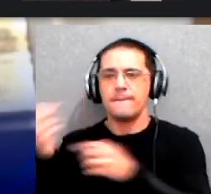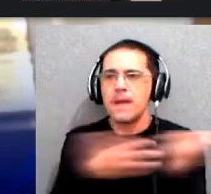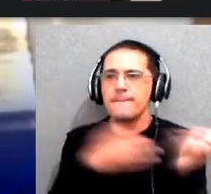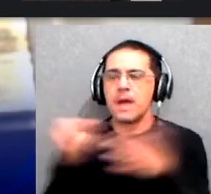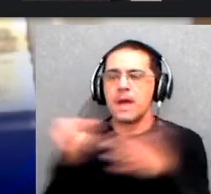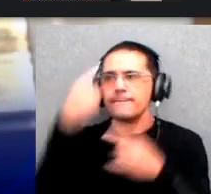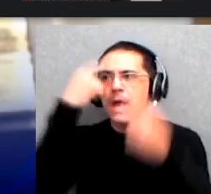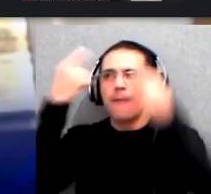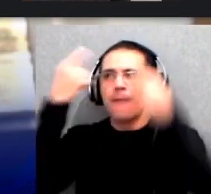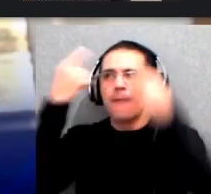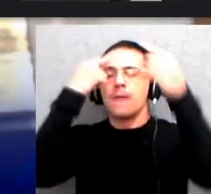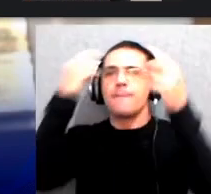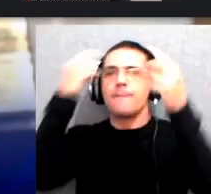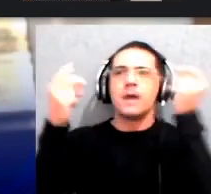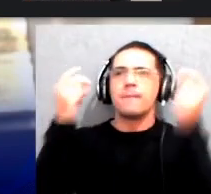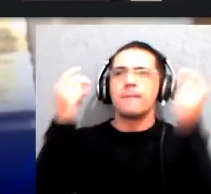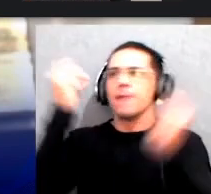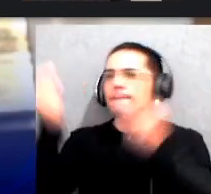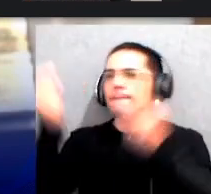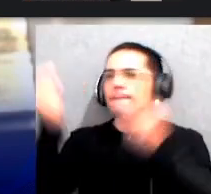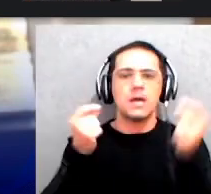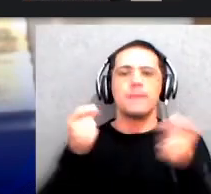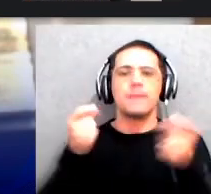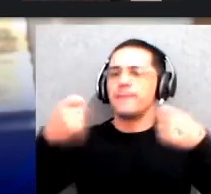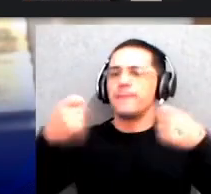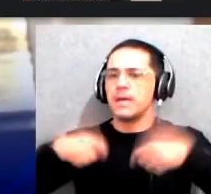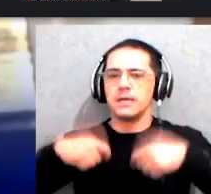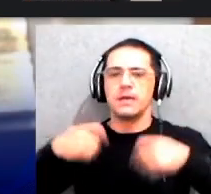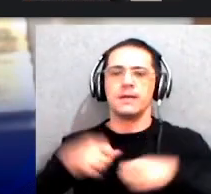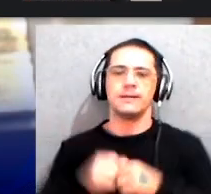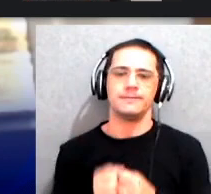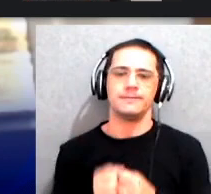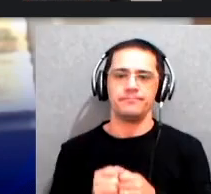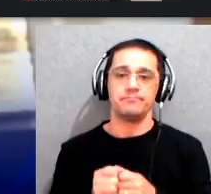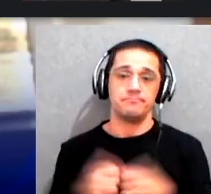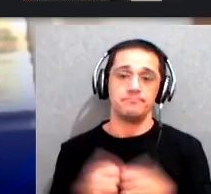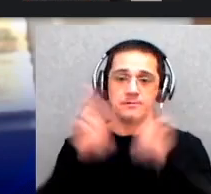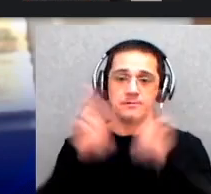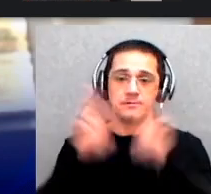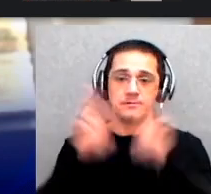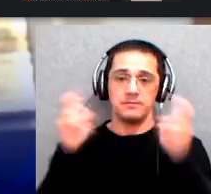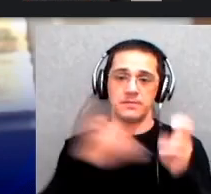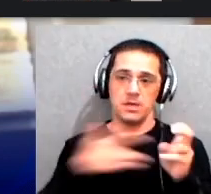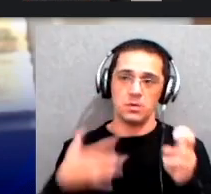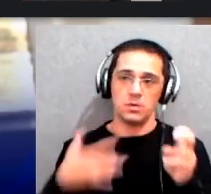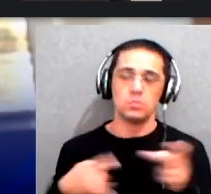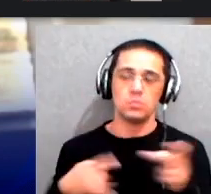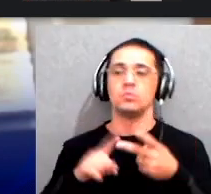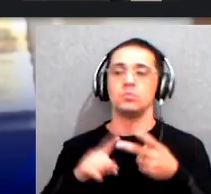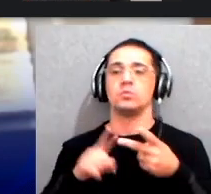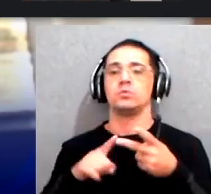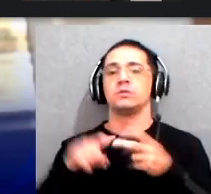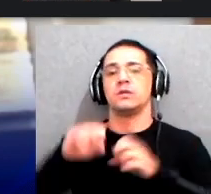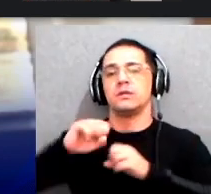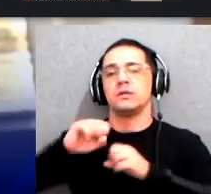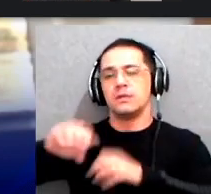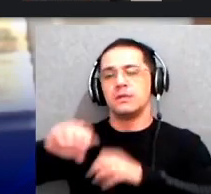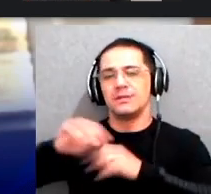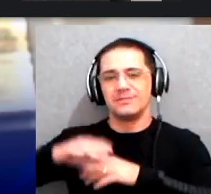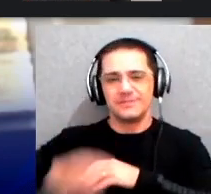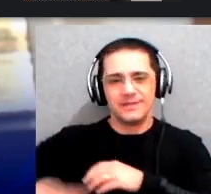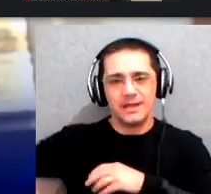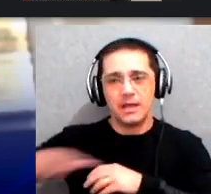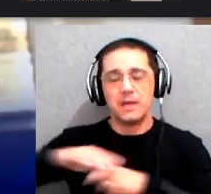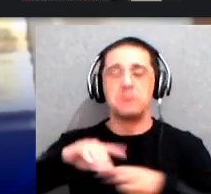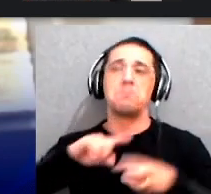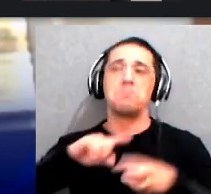soluções criativas. Assim como nós vendemos a ideia de saúde, a ideia de educação, daqui a pouco pensarmos na